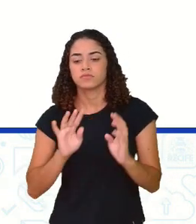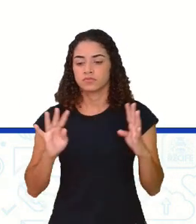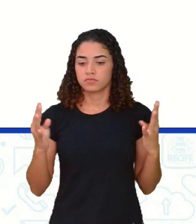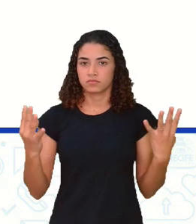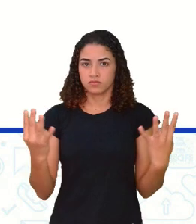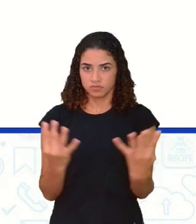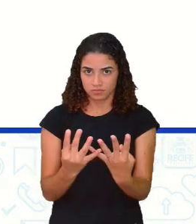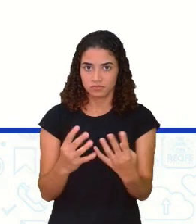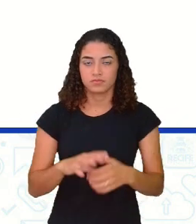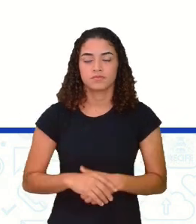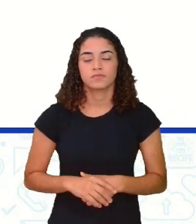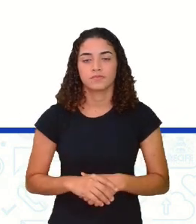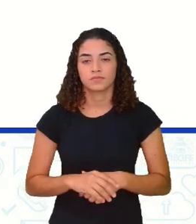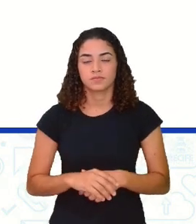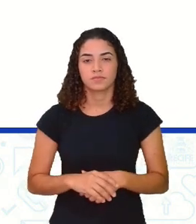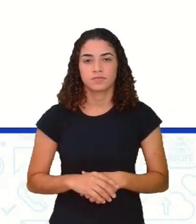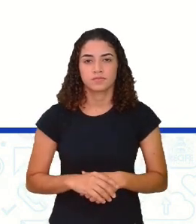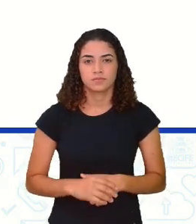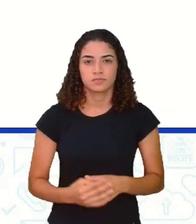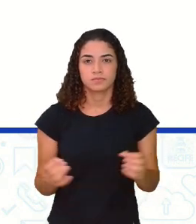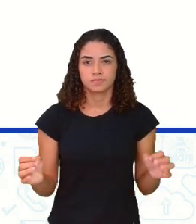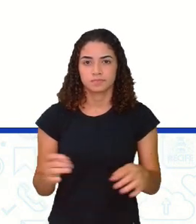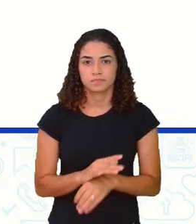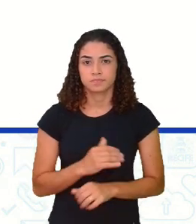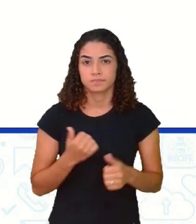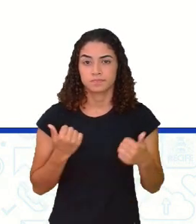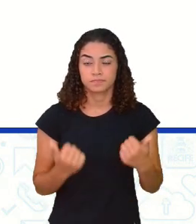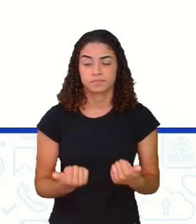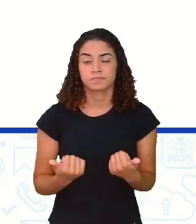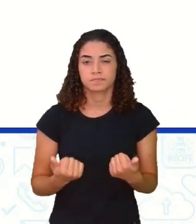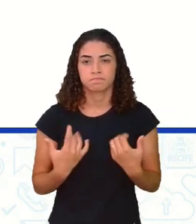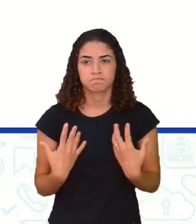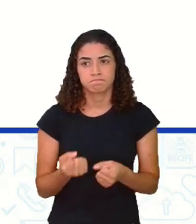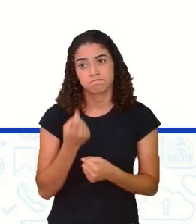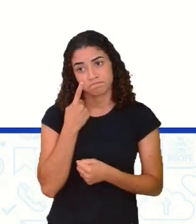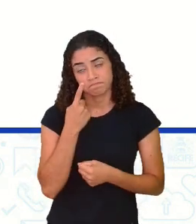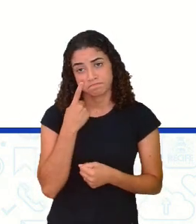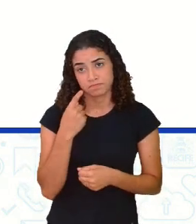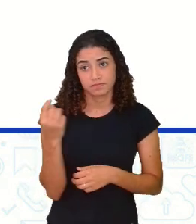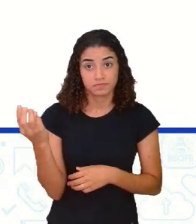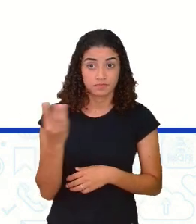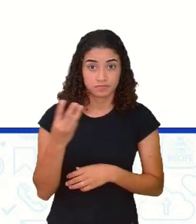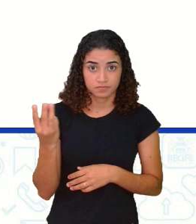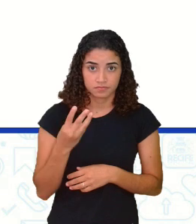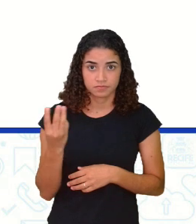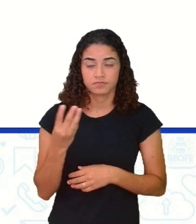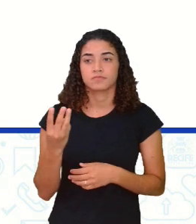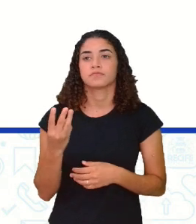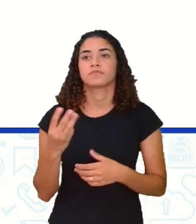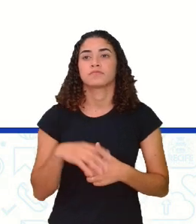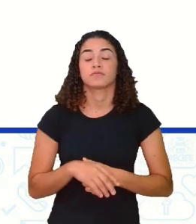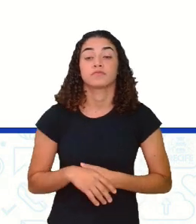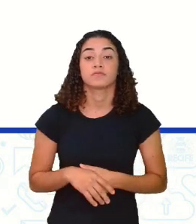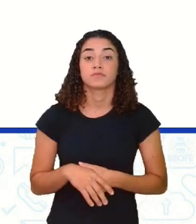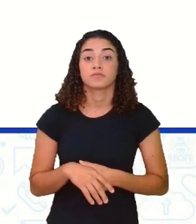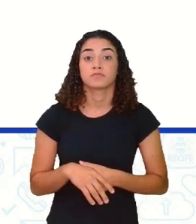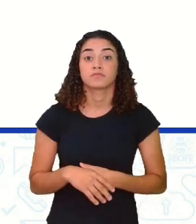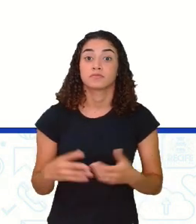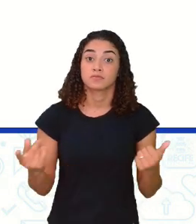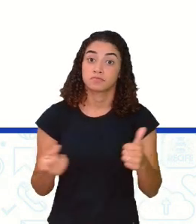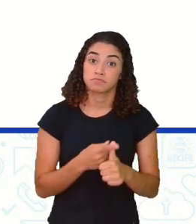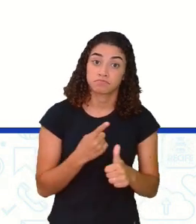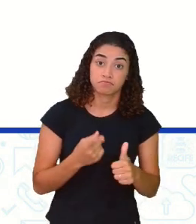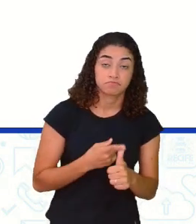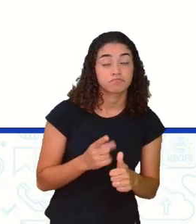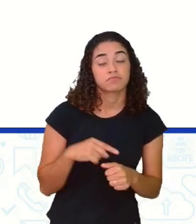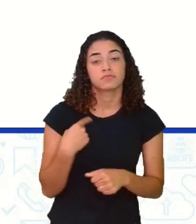o terreno. Prontinho, vamos ver aqui a terceira aplicação. Na